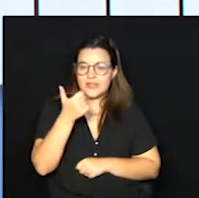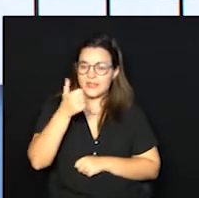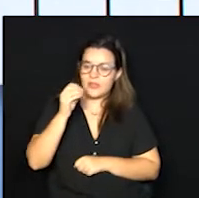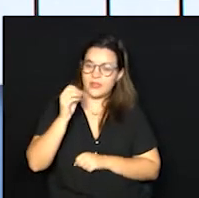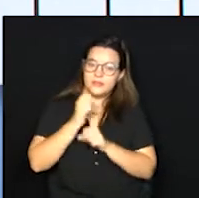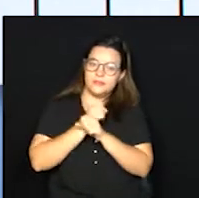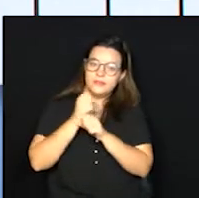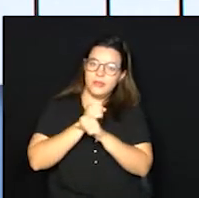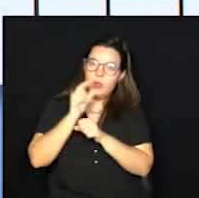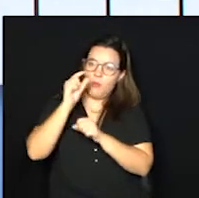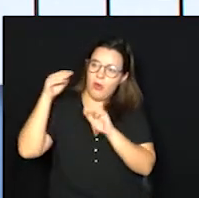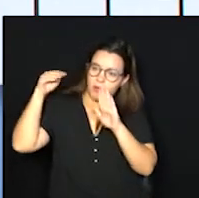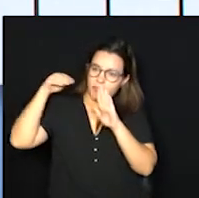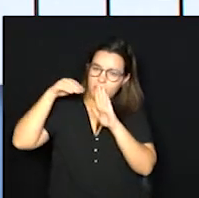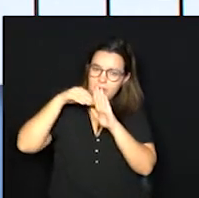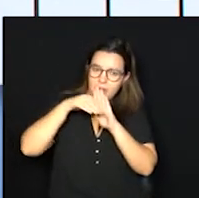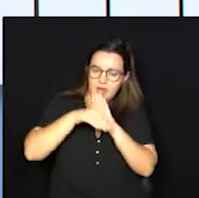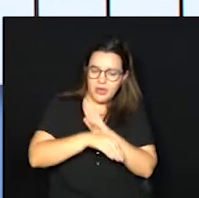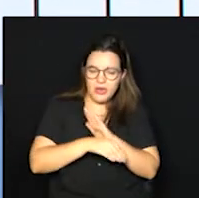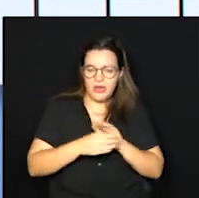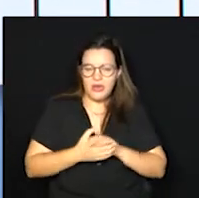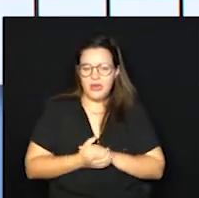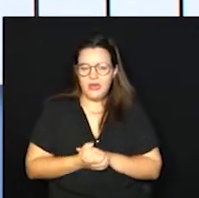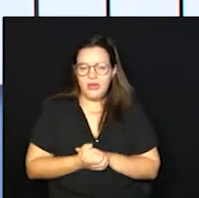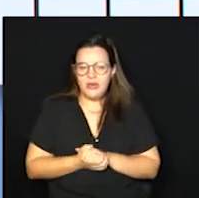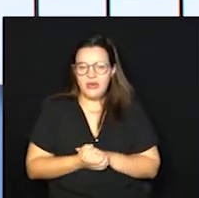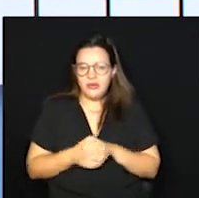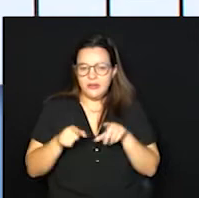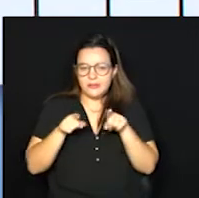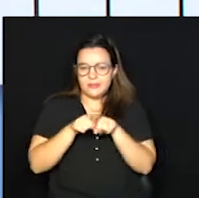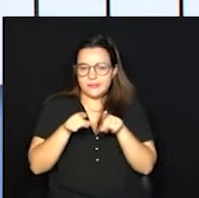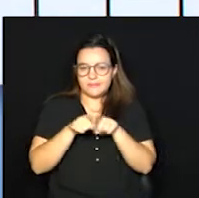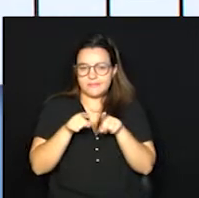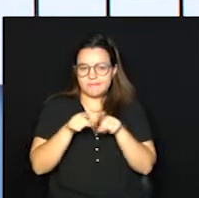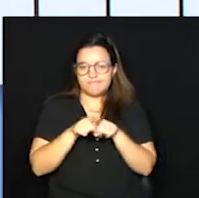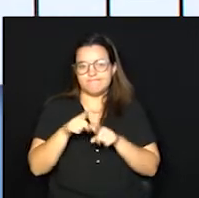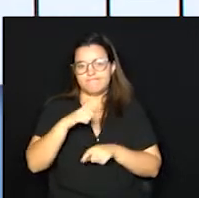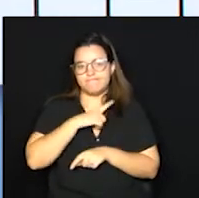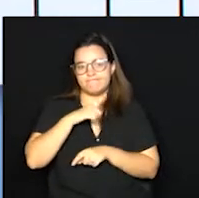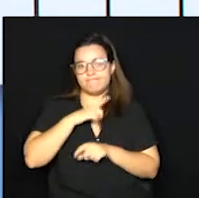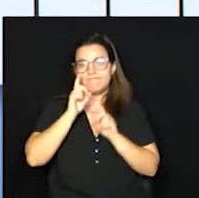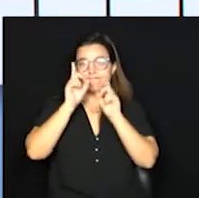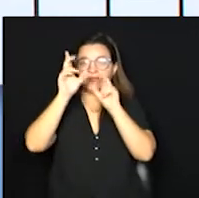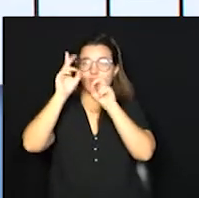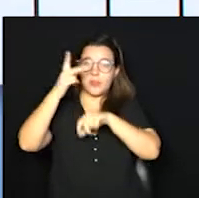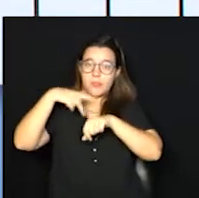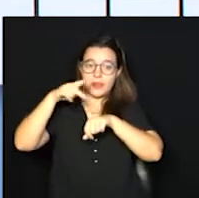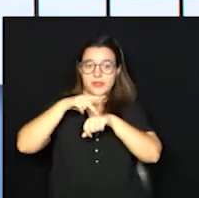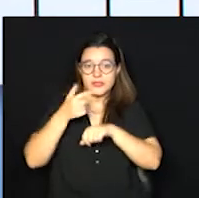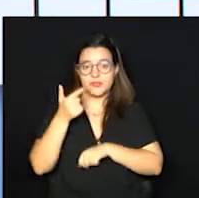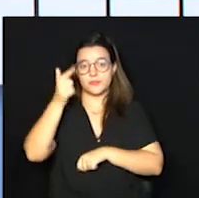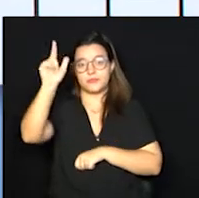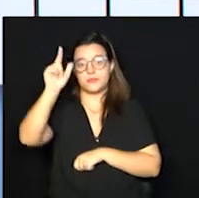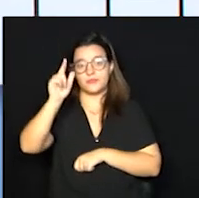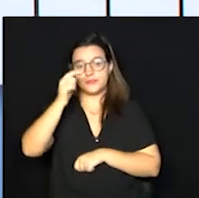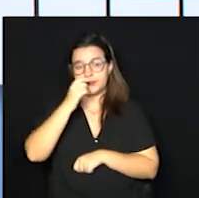anos ficam bem abaixo da média. E a gente ainda fala um pouquinho das importações aqui, que também tiveram uma queda